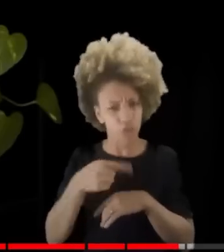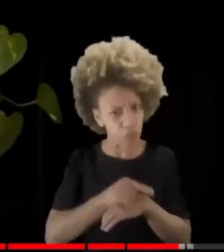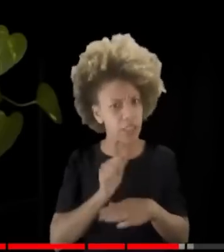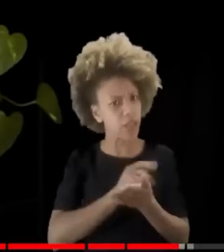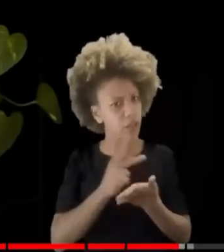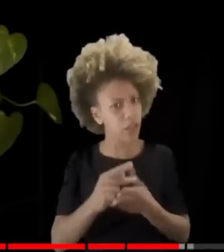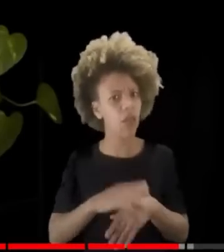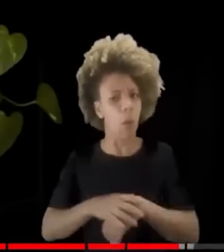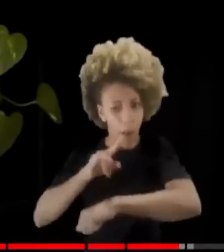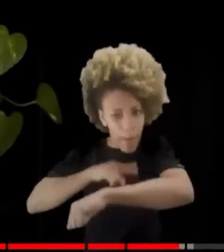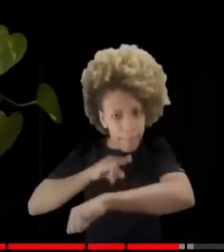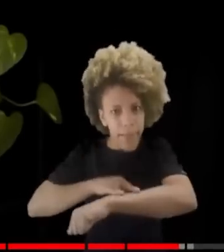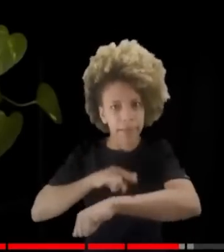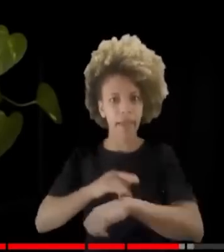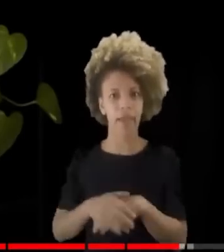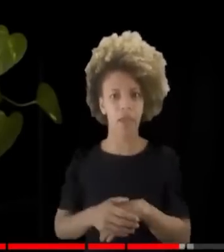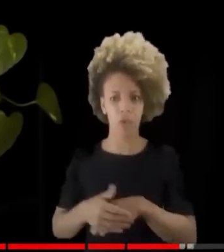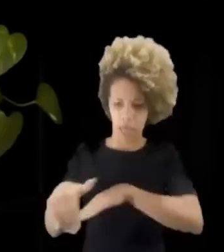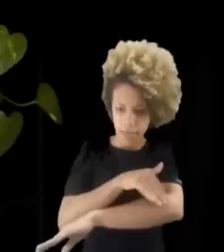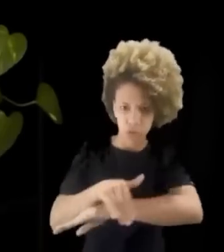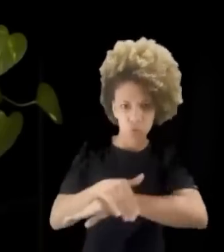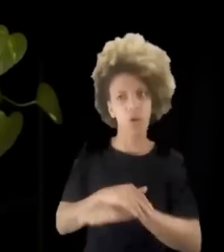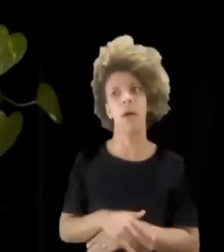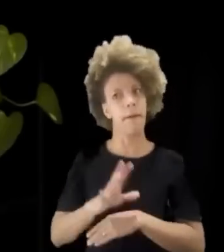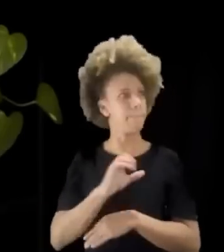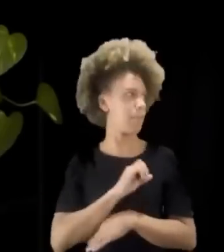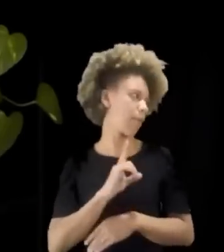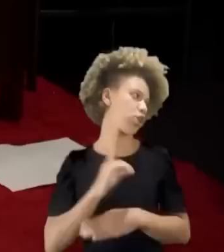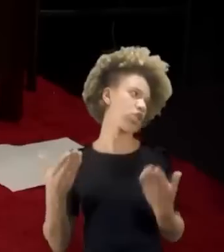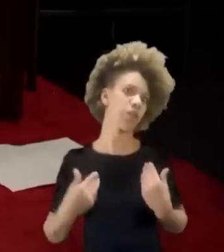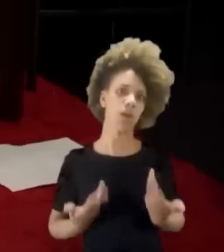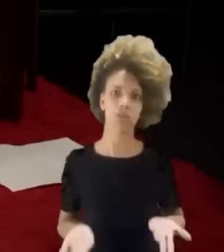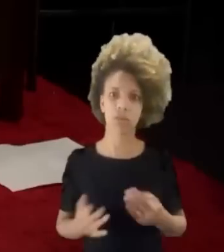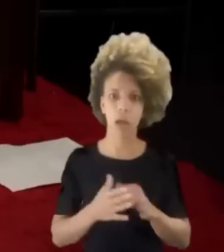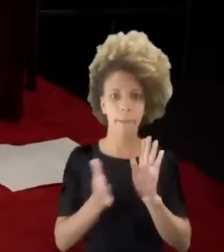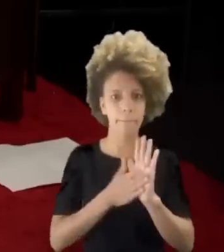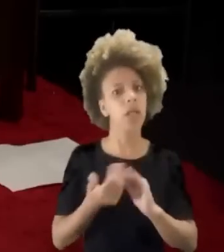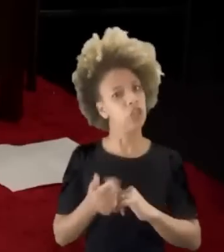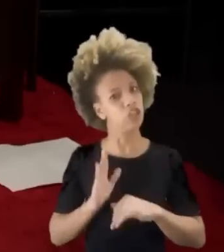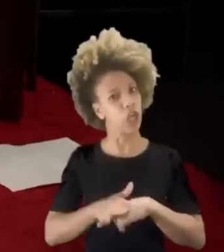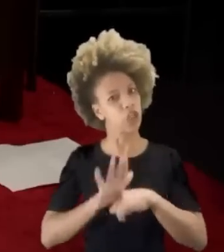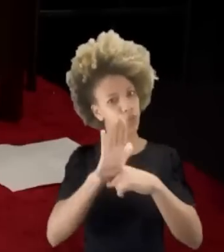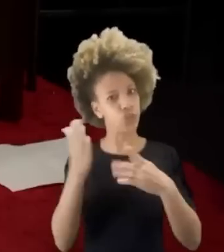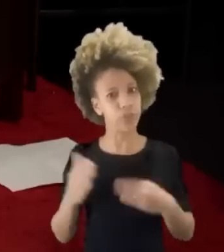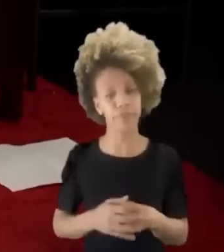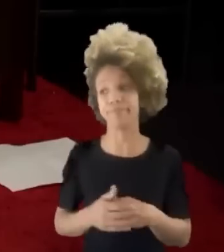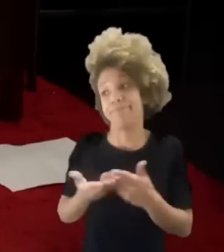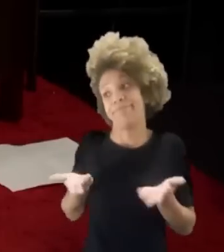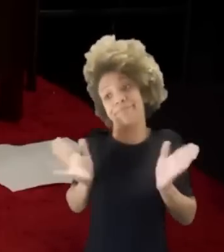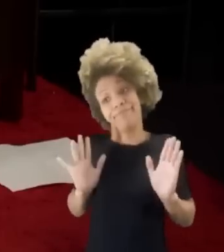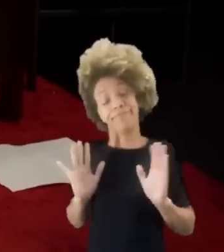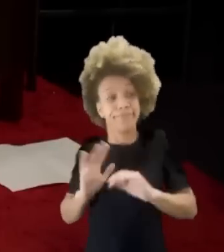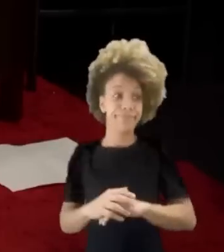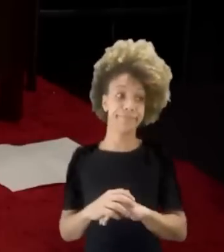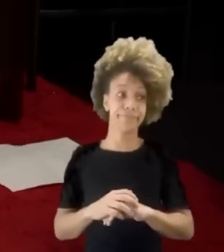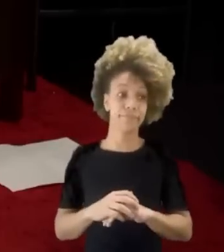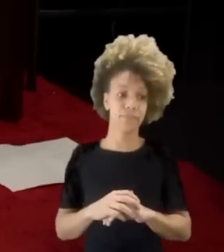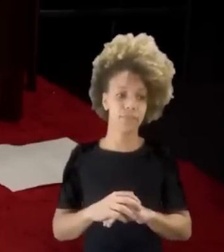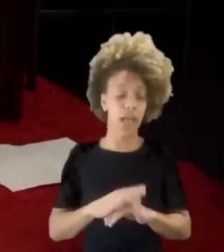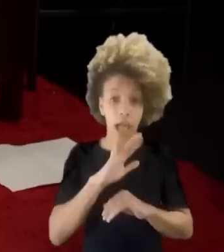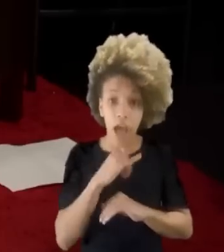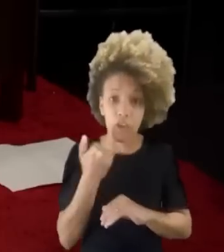pessoal do aplicativo muitos banheiros aí químico para Cidade pelo menos né já ajuda Ah então é isso